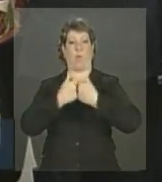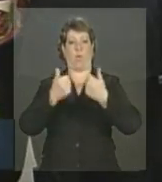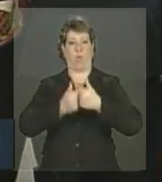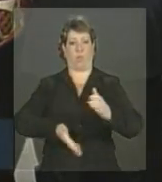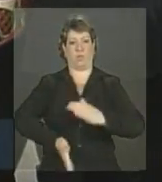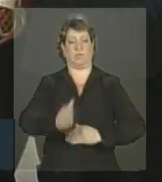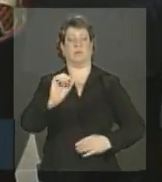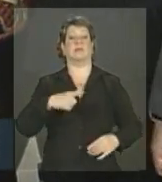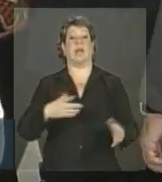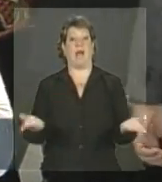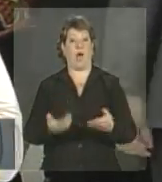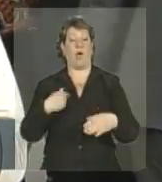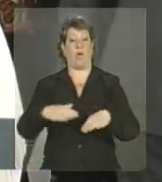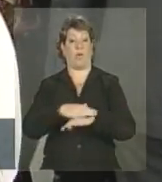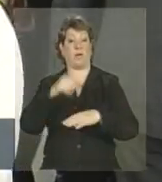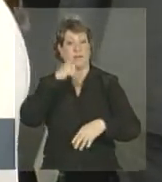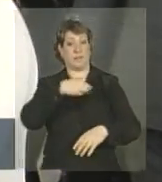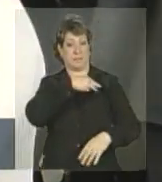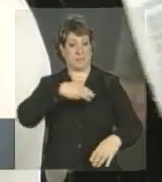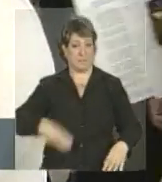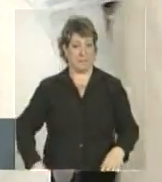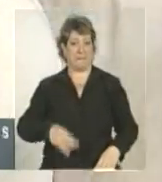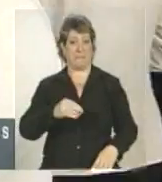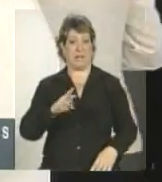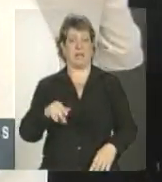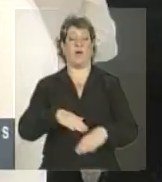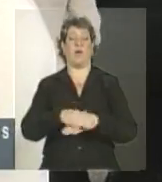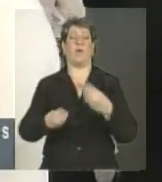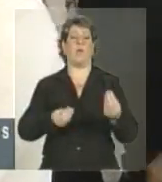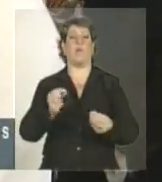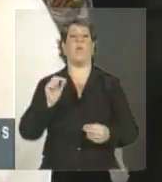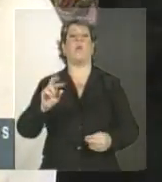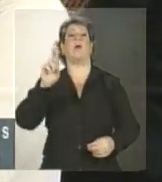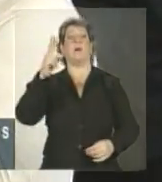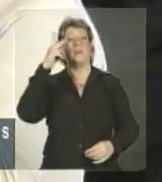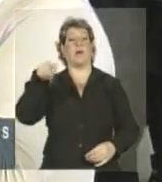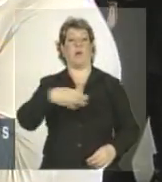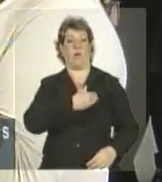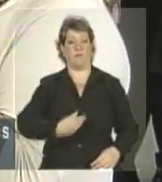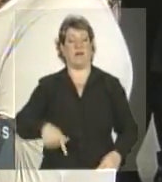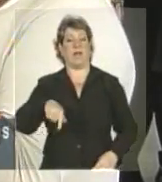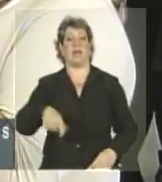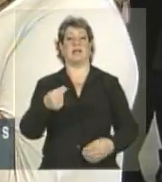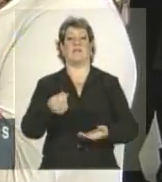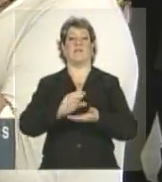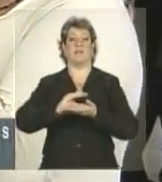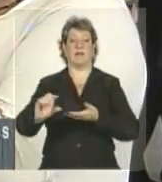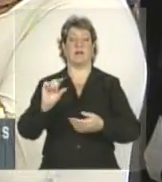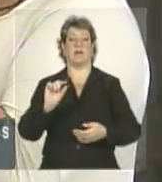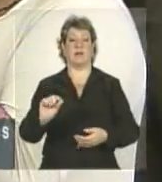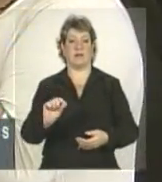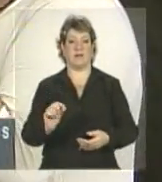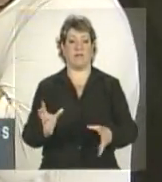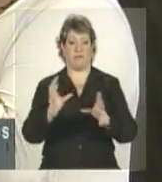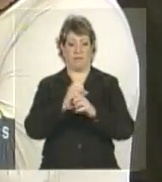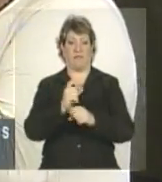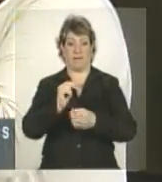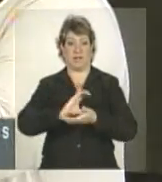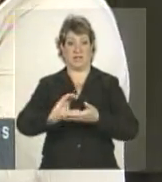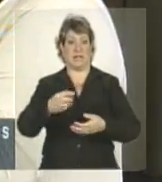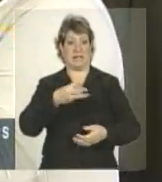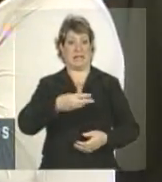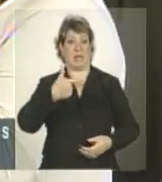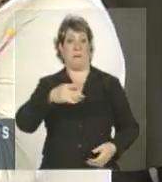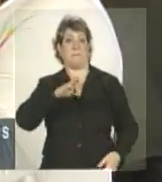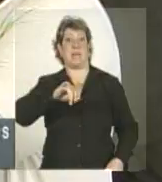federal, converso agora com a ministra do Planejamento, Miriam Belchior. Ministra, o que representa para o governo esse investimento que vai chegar a 32